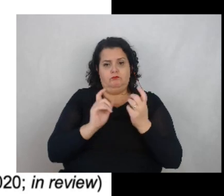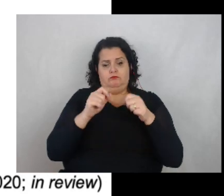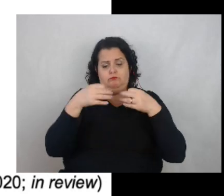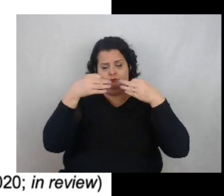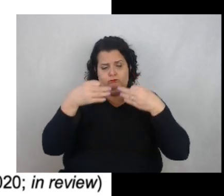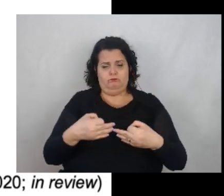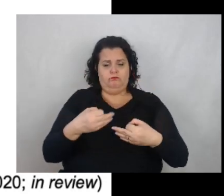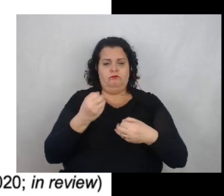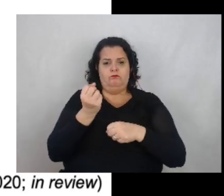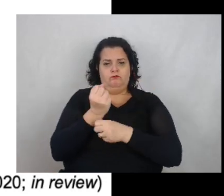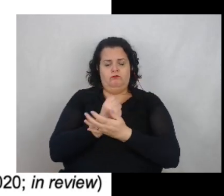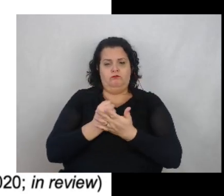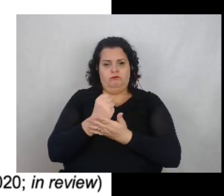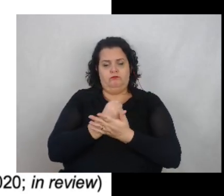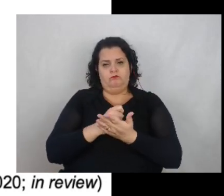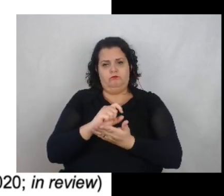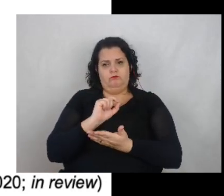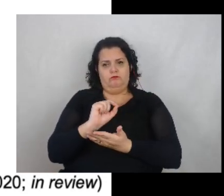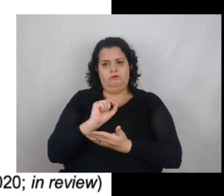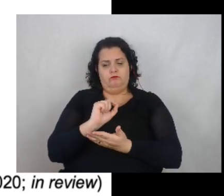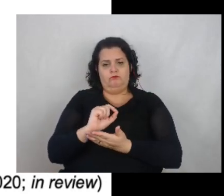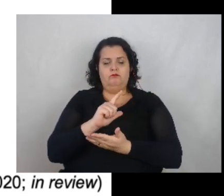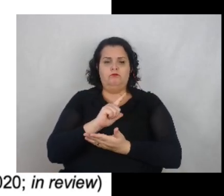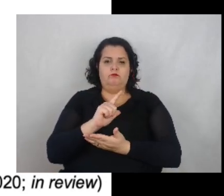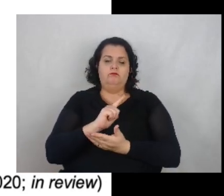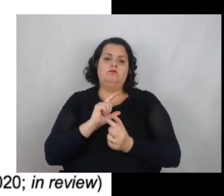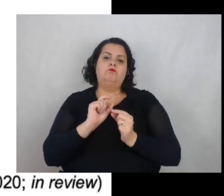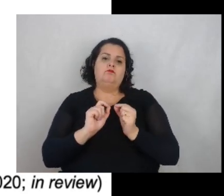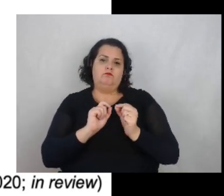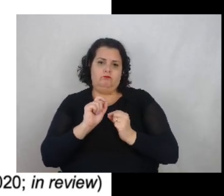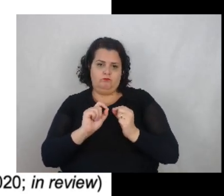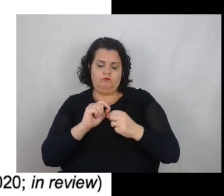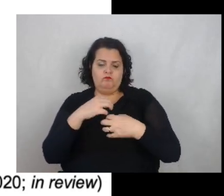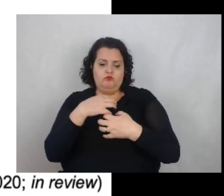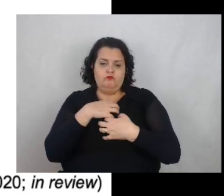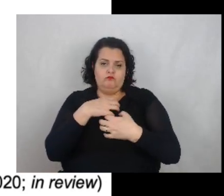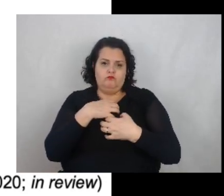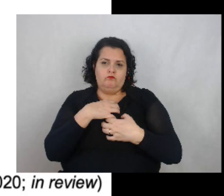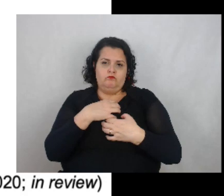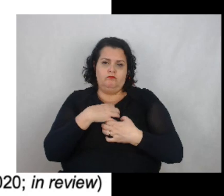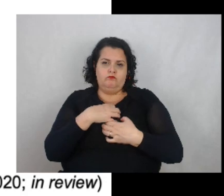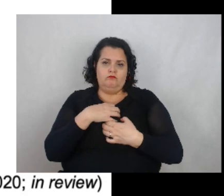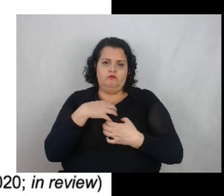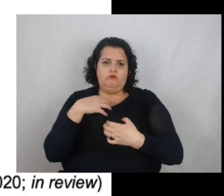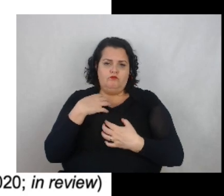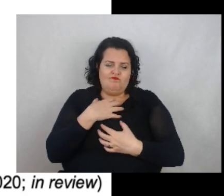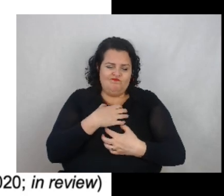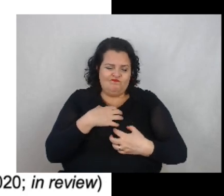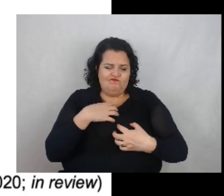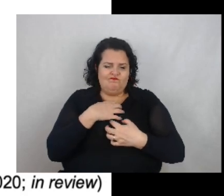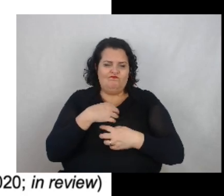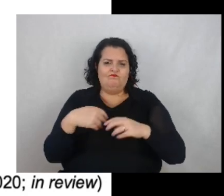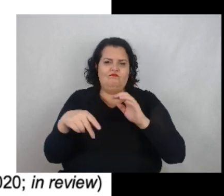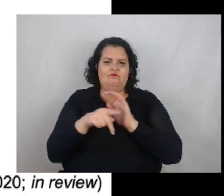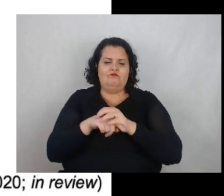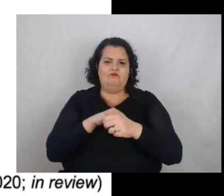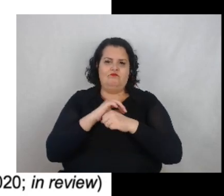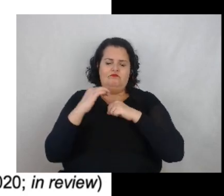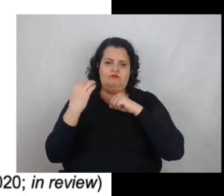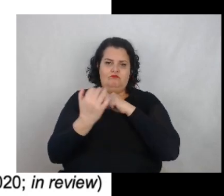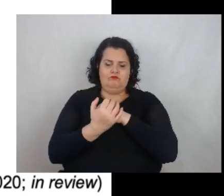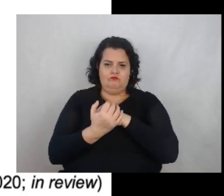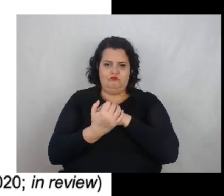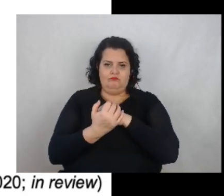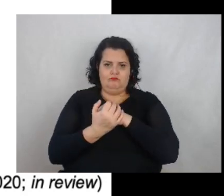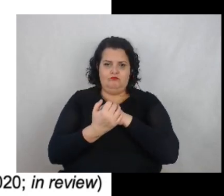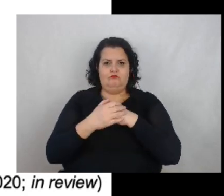O que se faz hoje é o tratamento da sintomatologia. Então, em relação a todos esses fármacos que